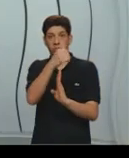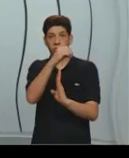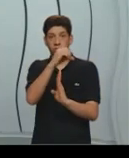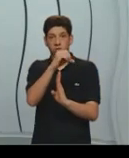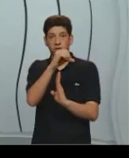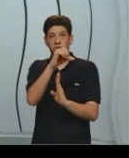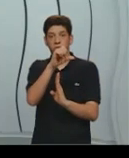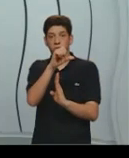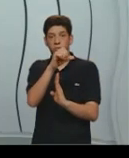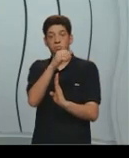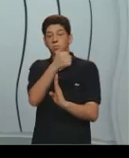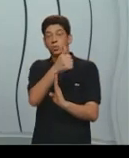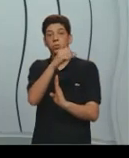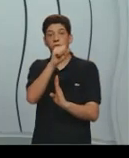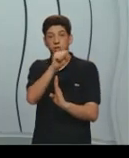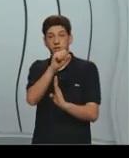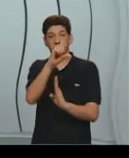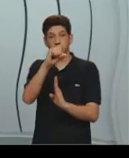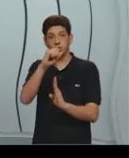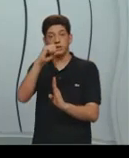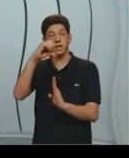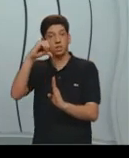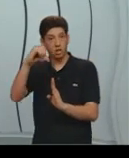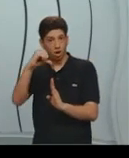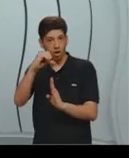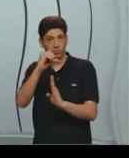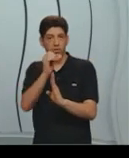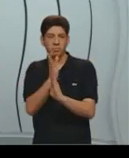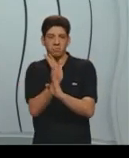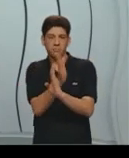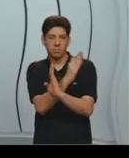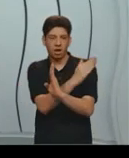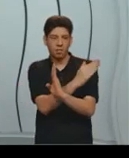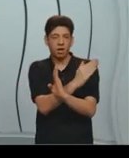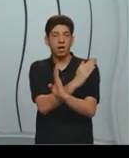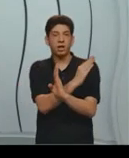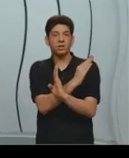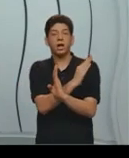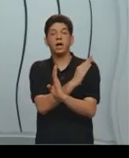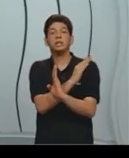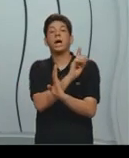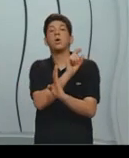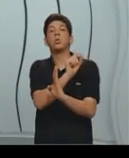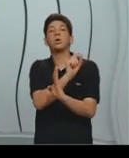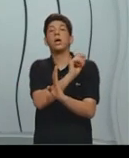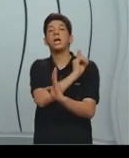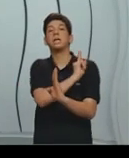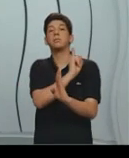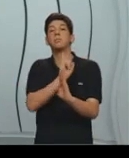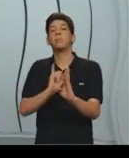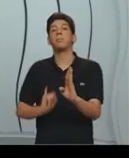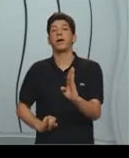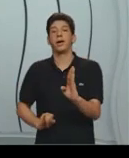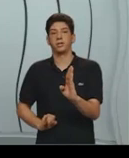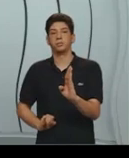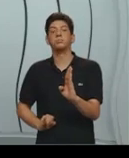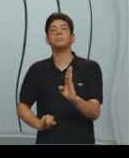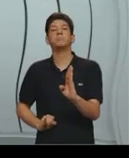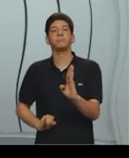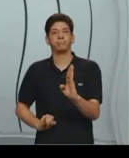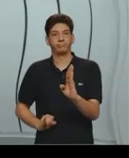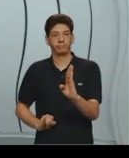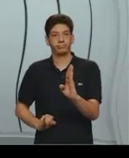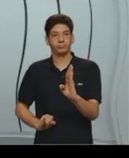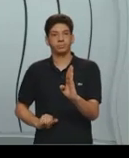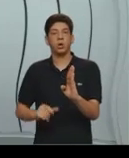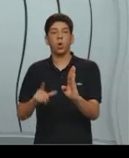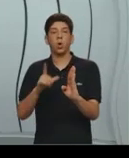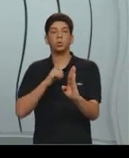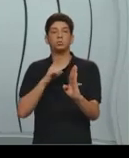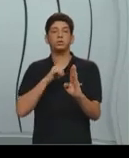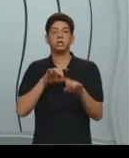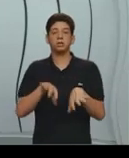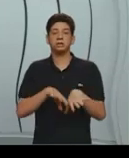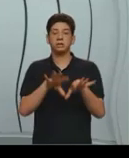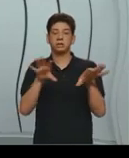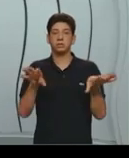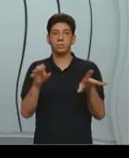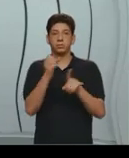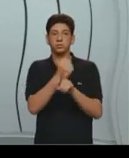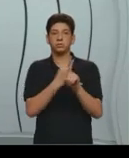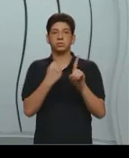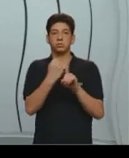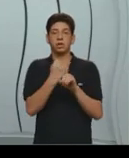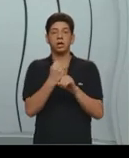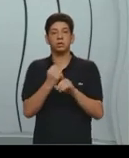1889, o Brasil não era uma república, ele era um império, ou seja, você tinha uma divisão da sociedade entre as